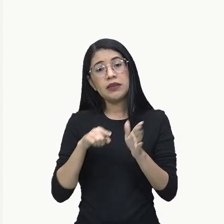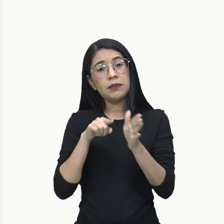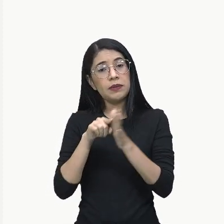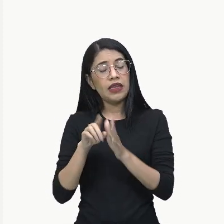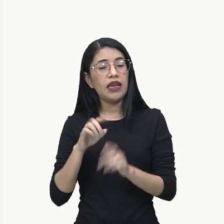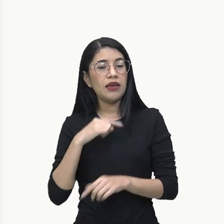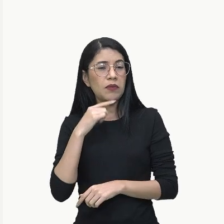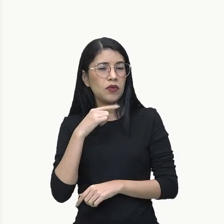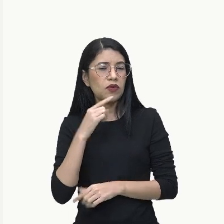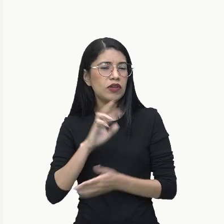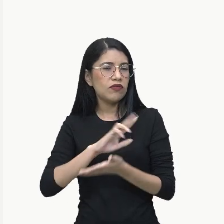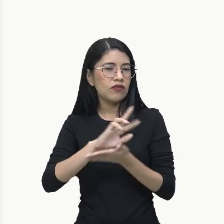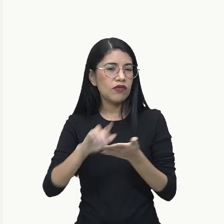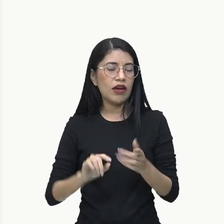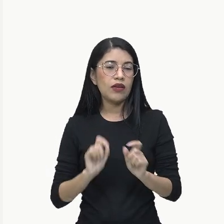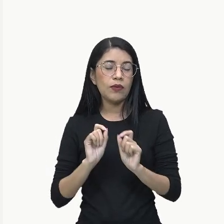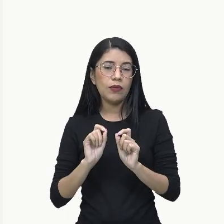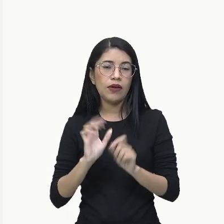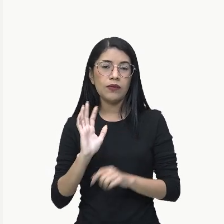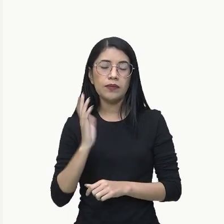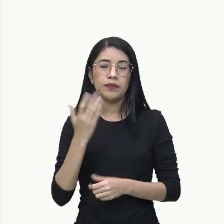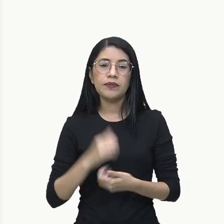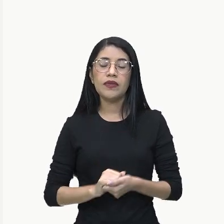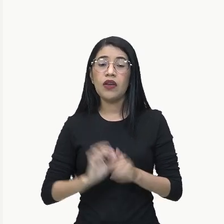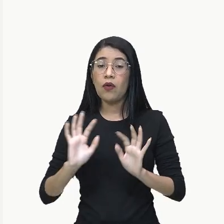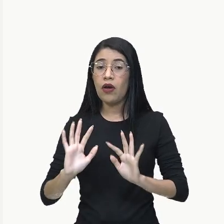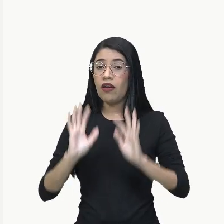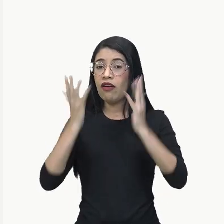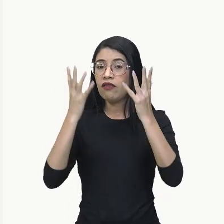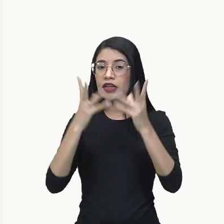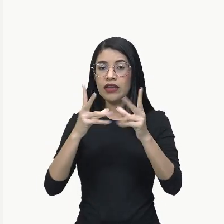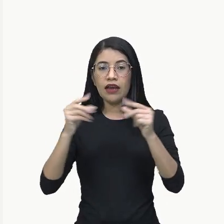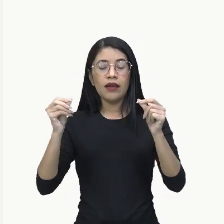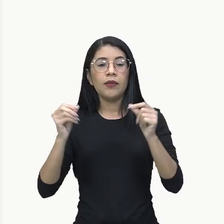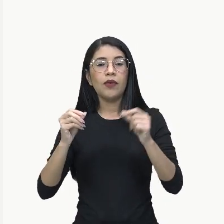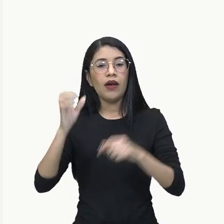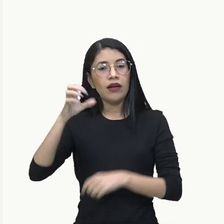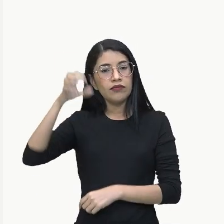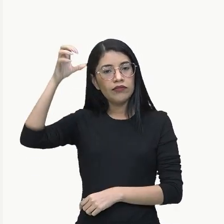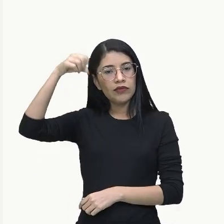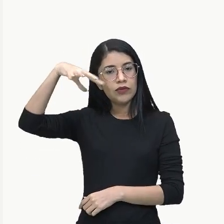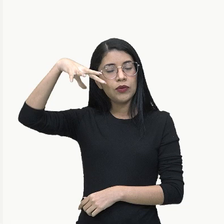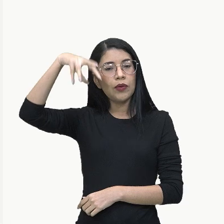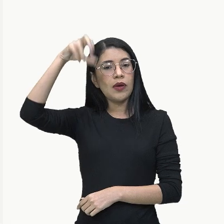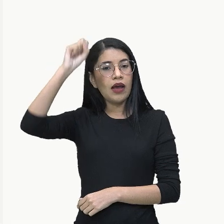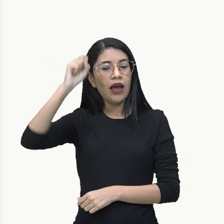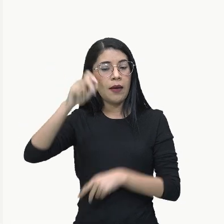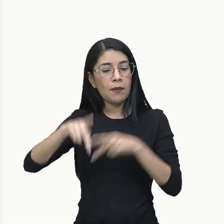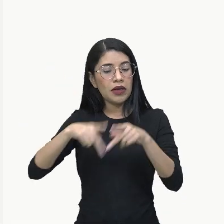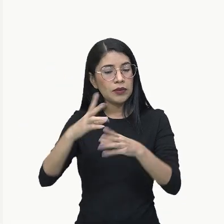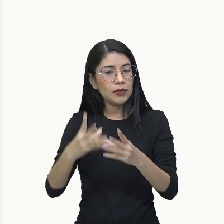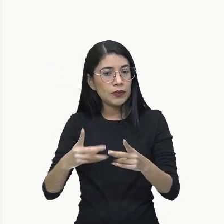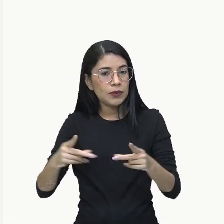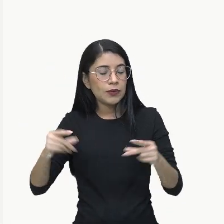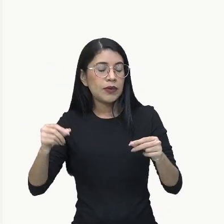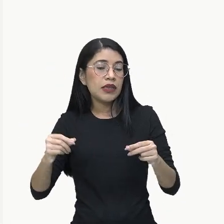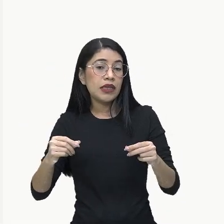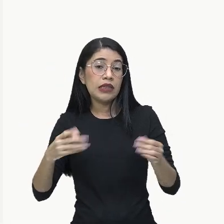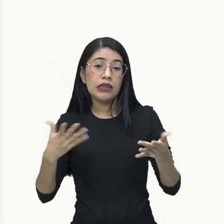quer dizer exatamente isso. Olha só, a festa acabou, a luz apagou, o povo sumiu, ou seja, nesse